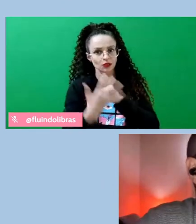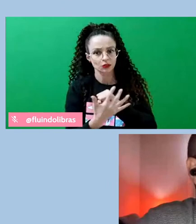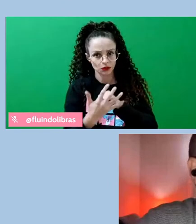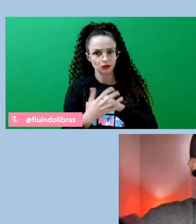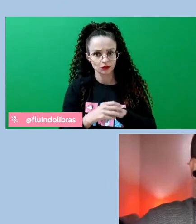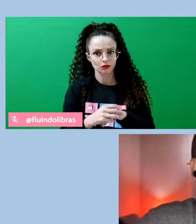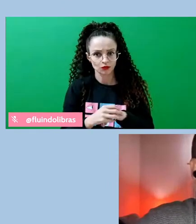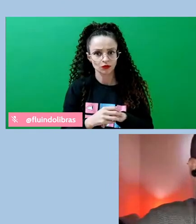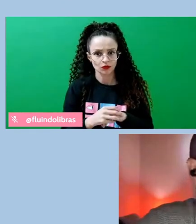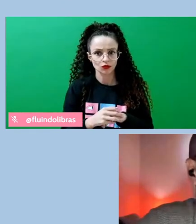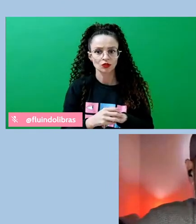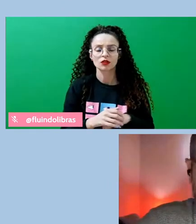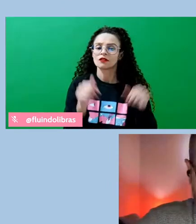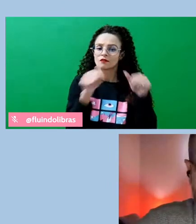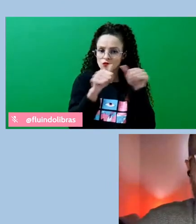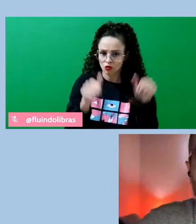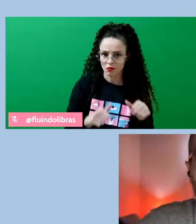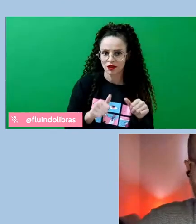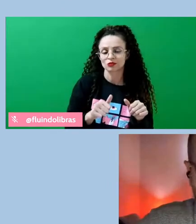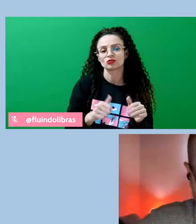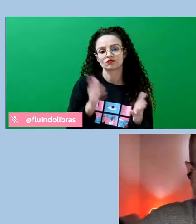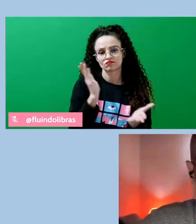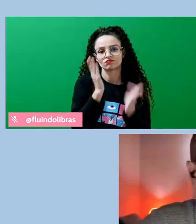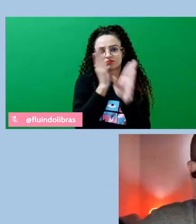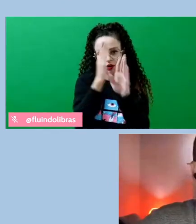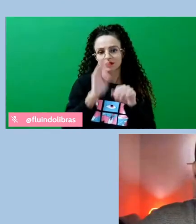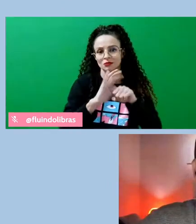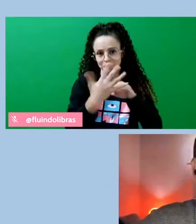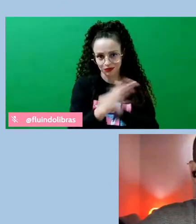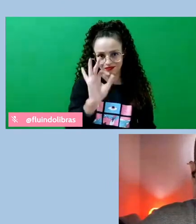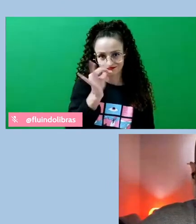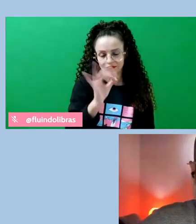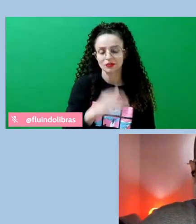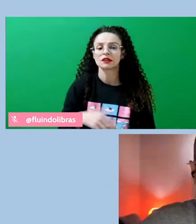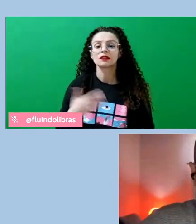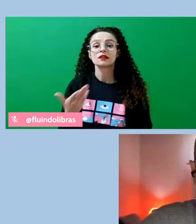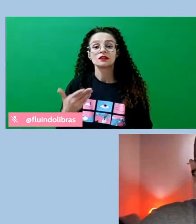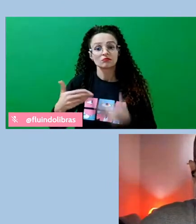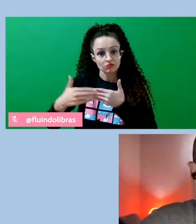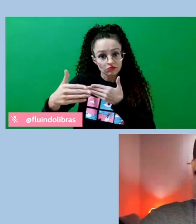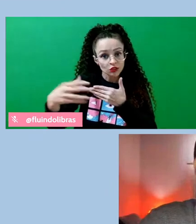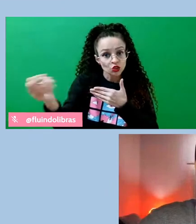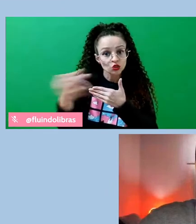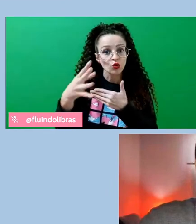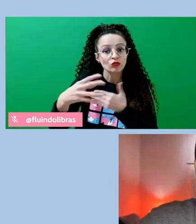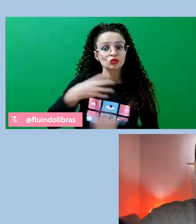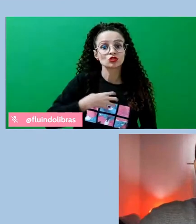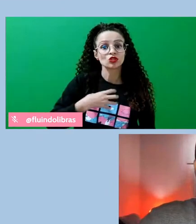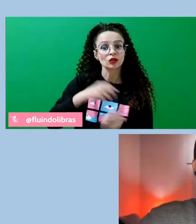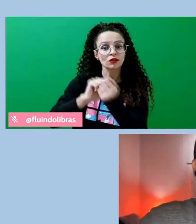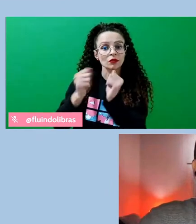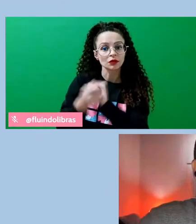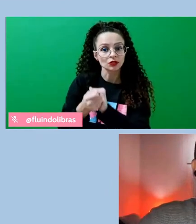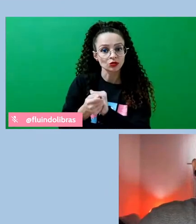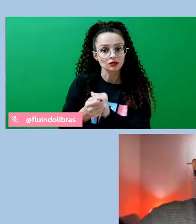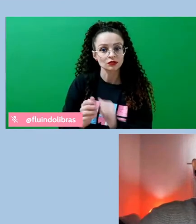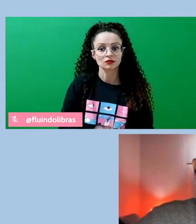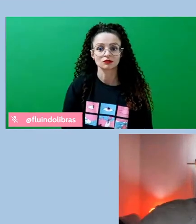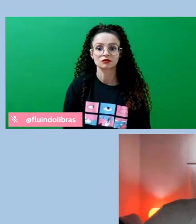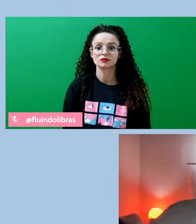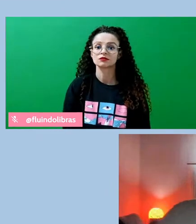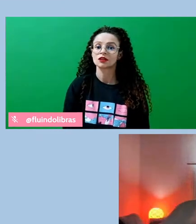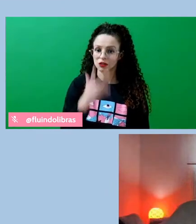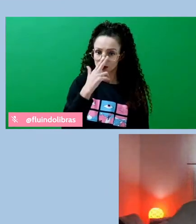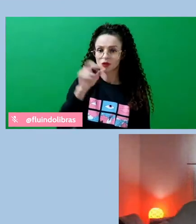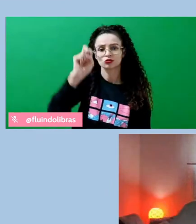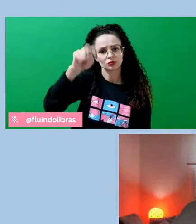o formato ele se deu em função da pandemia. Temos aqui uma nova tendência às adaptações? Acho que sim, né?